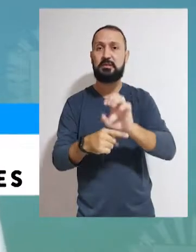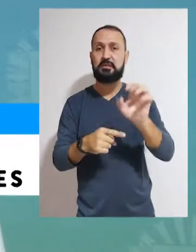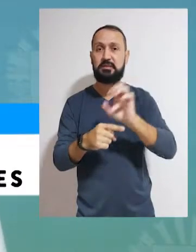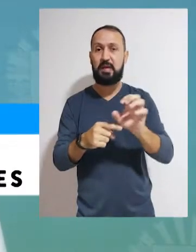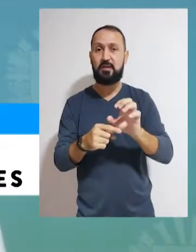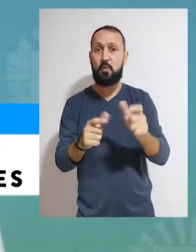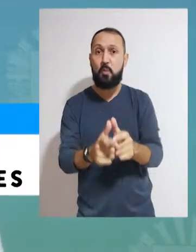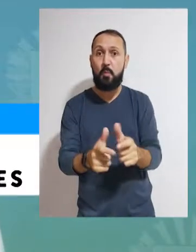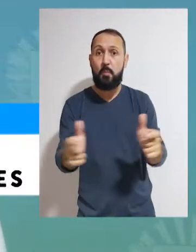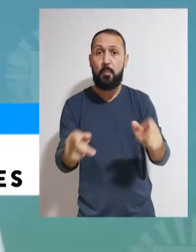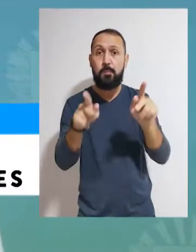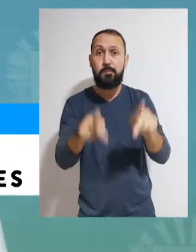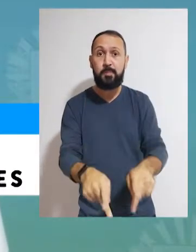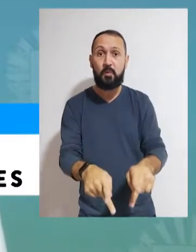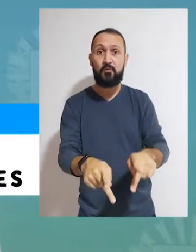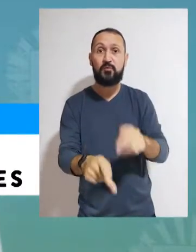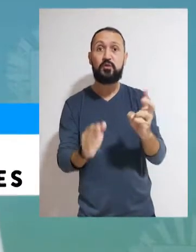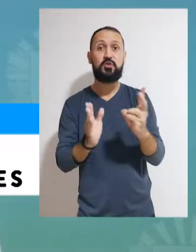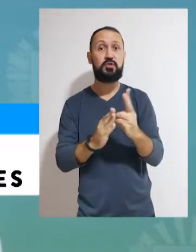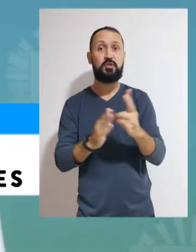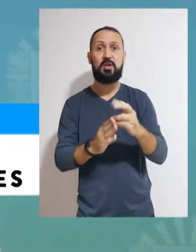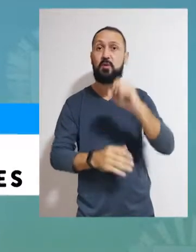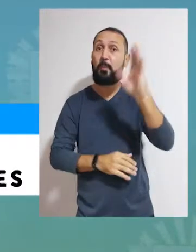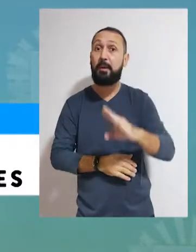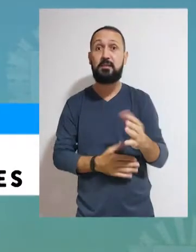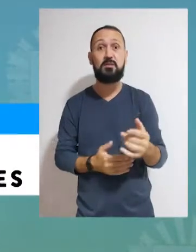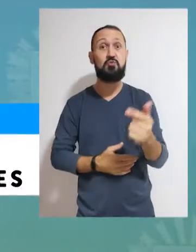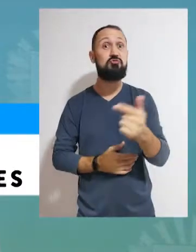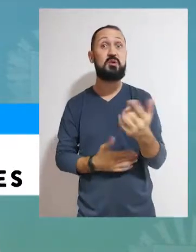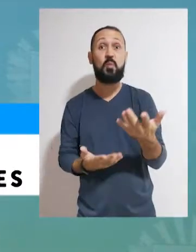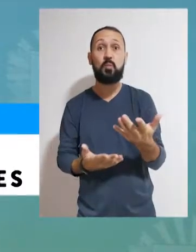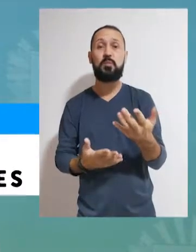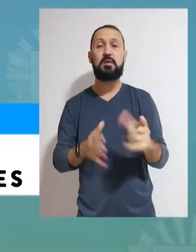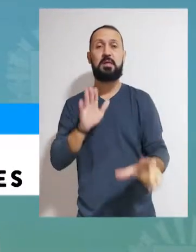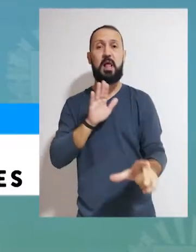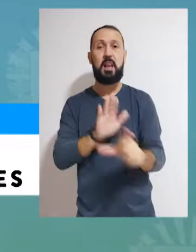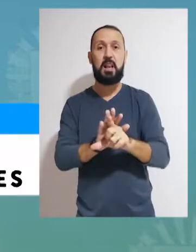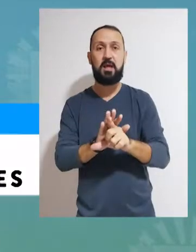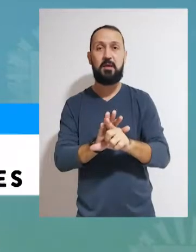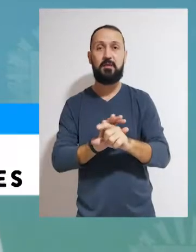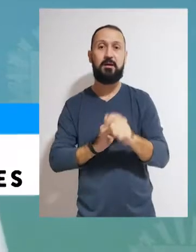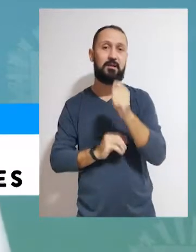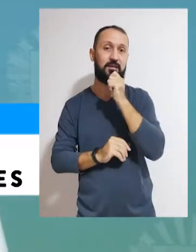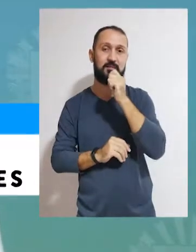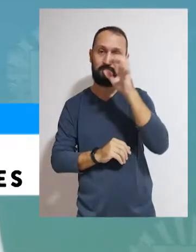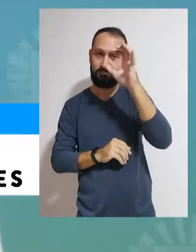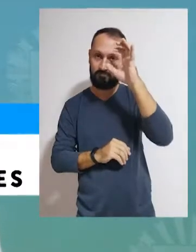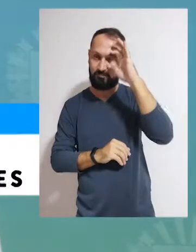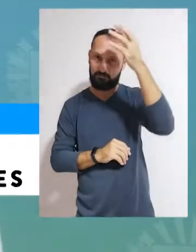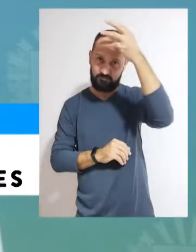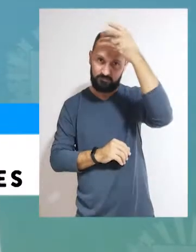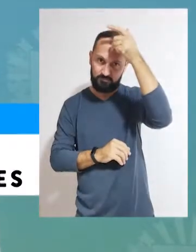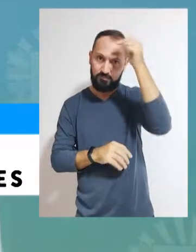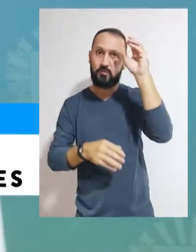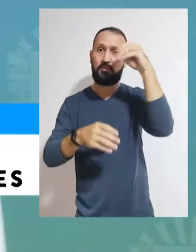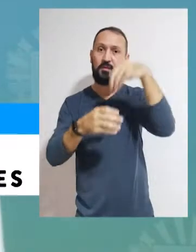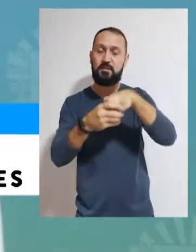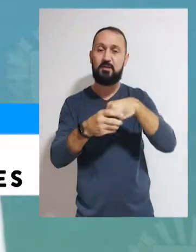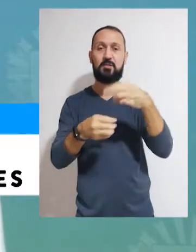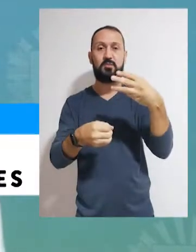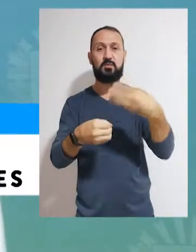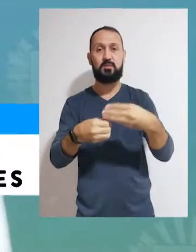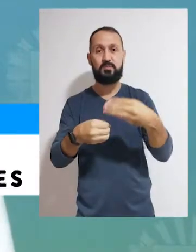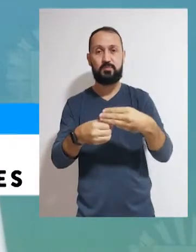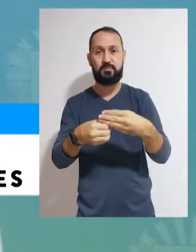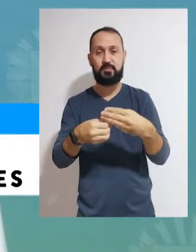o segundo estado com a maior população indígena do Brasil. E a Lei Maria da Penha ainda não é